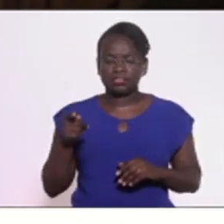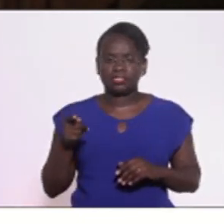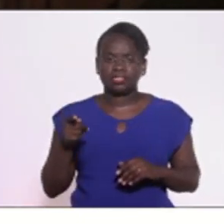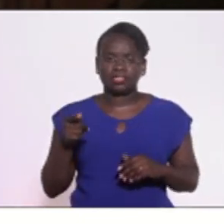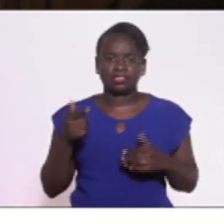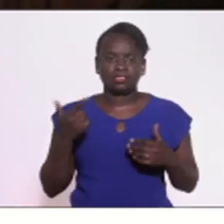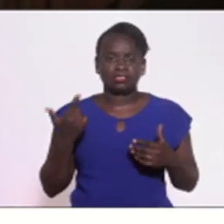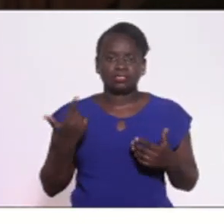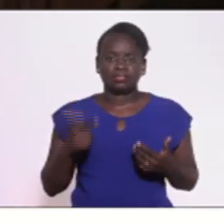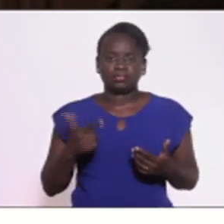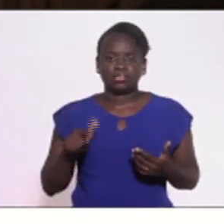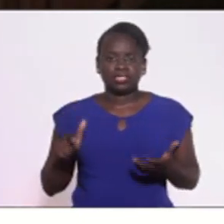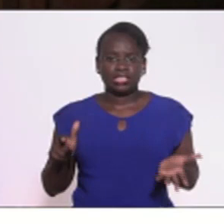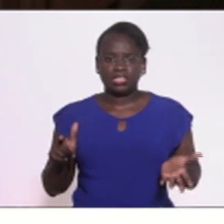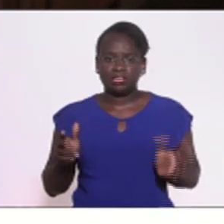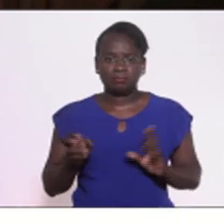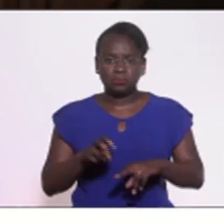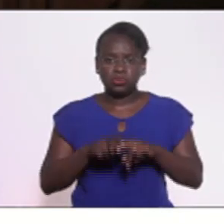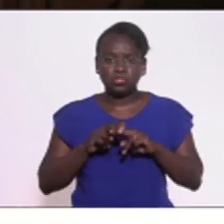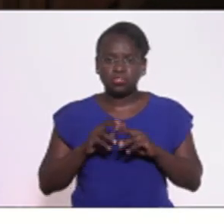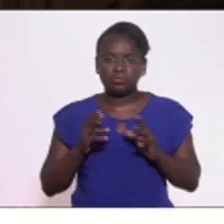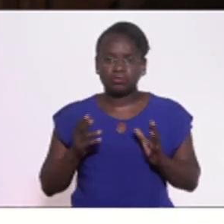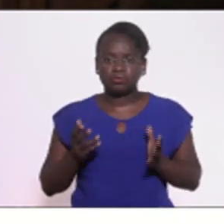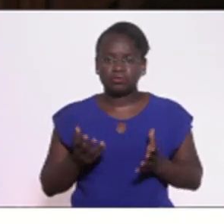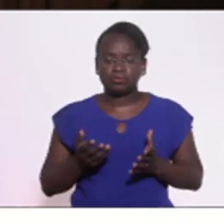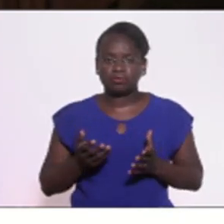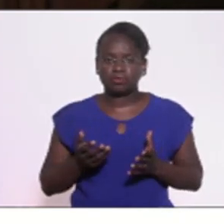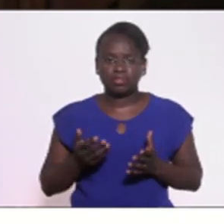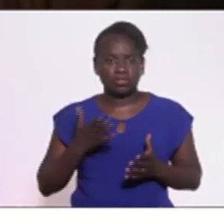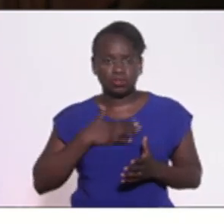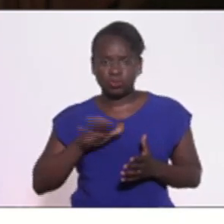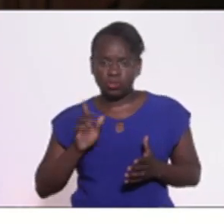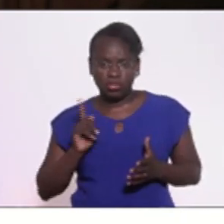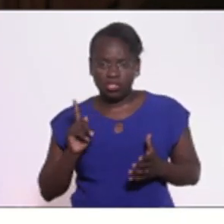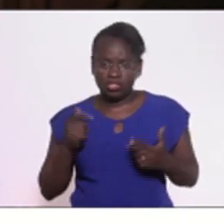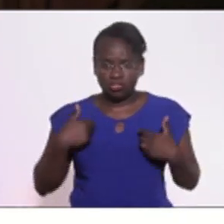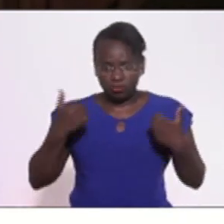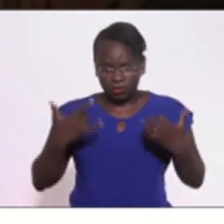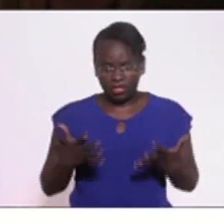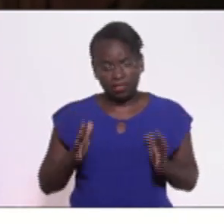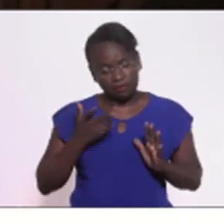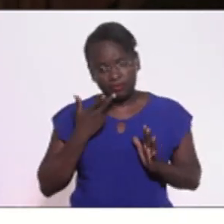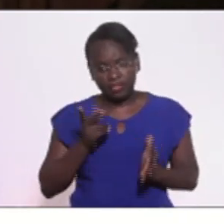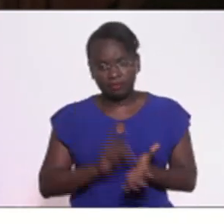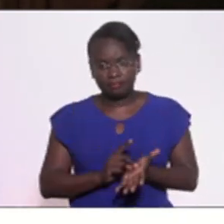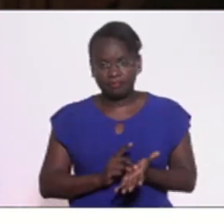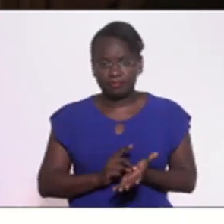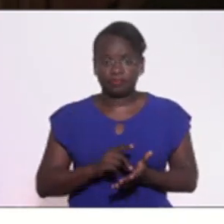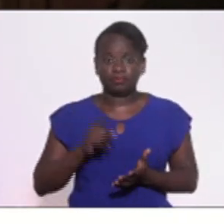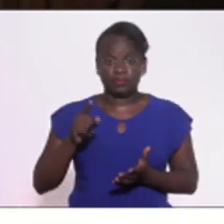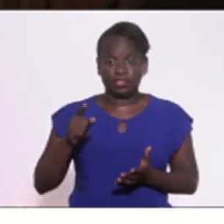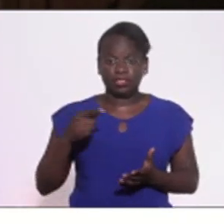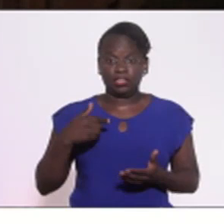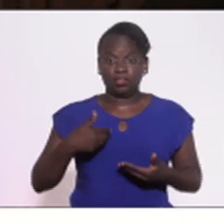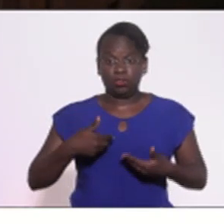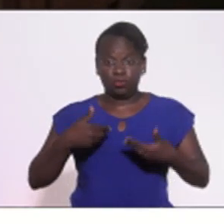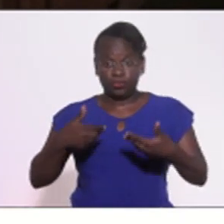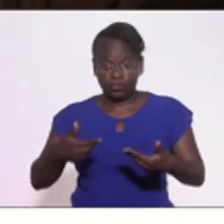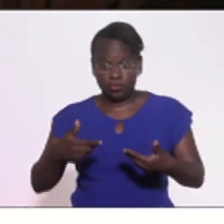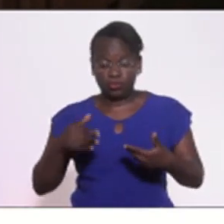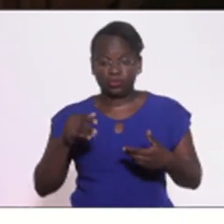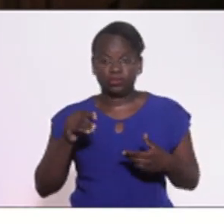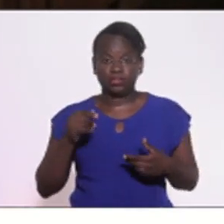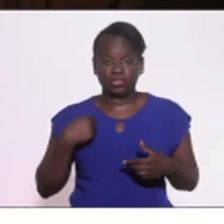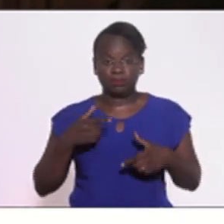não tem nenhuma razão para não gostar do que eu vou dizer. Quando você me sugeriu receber a